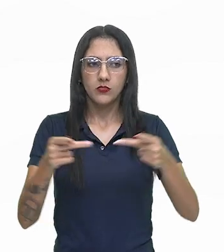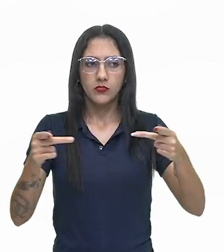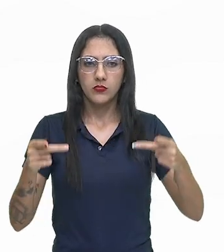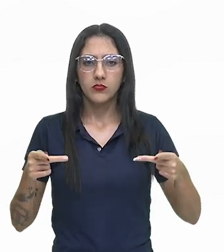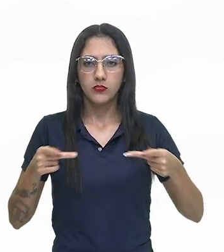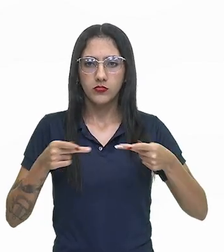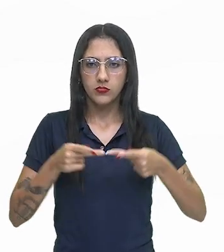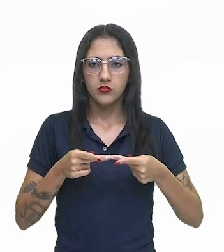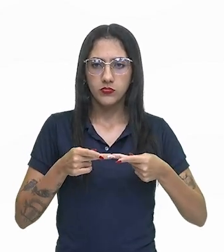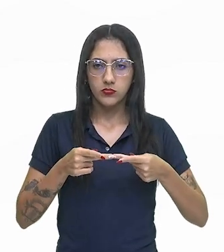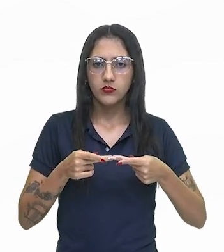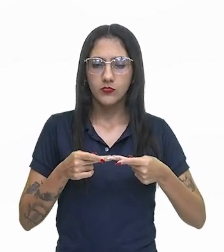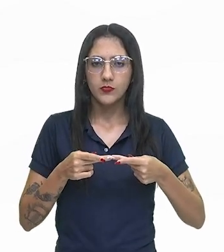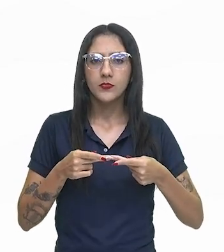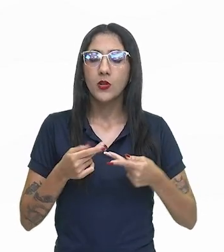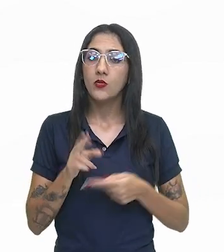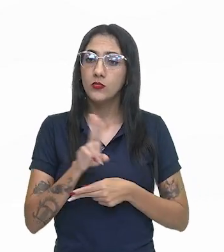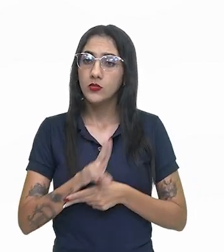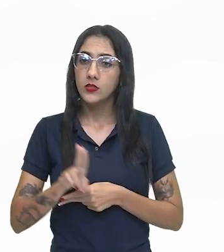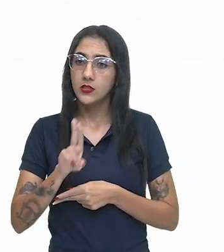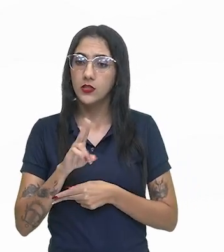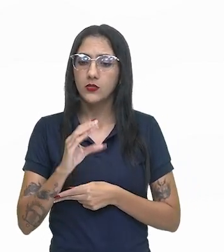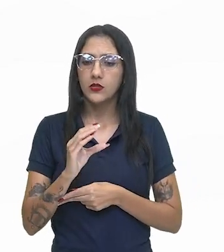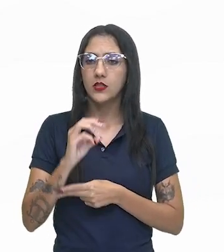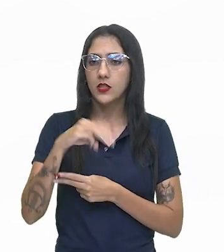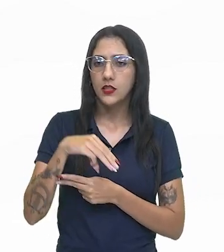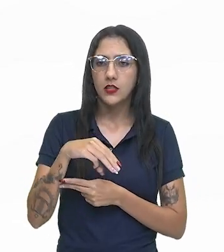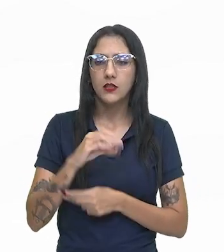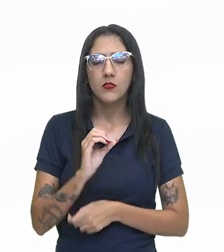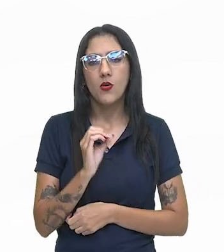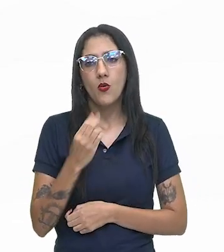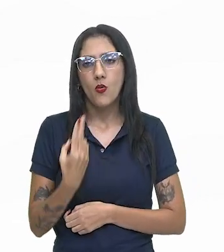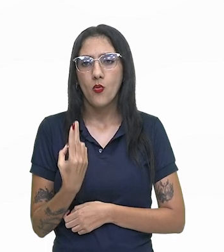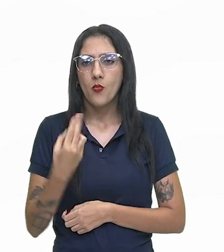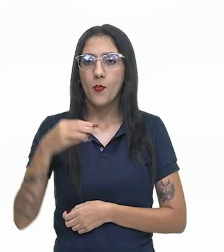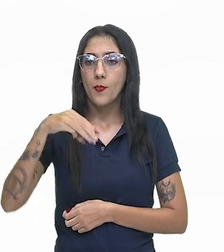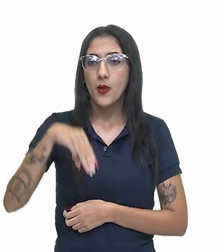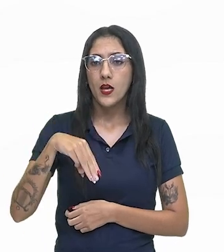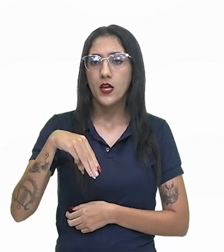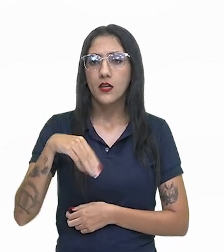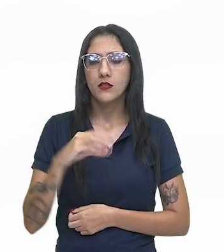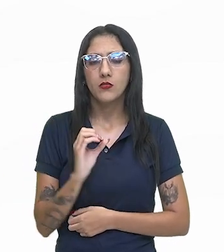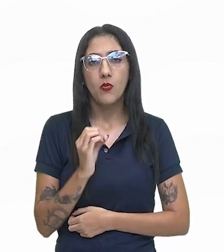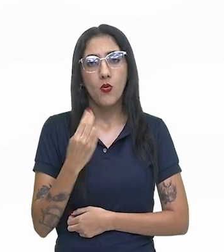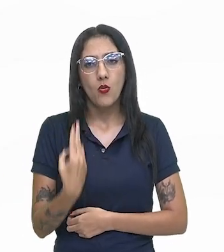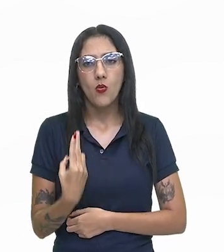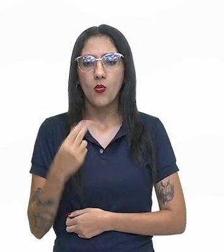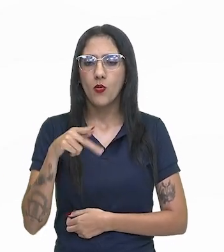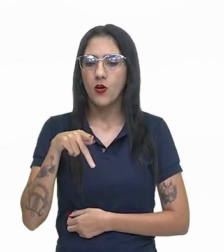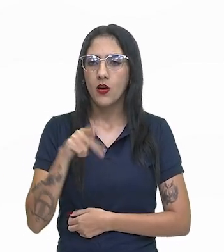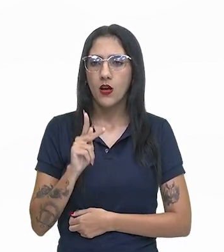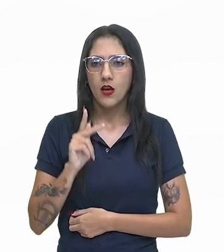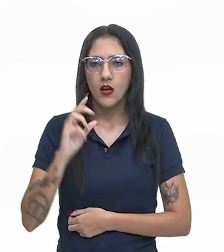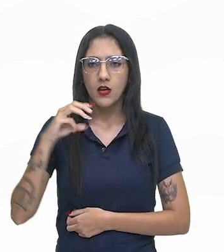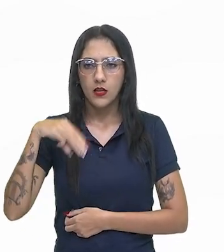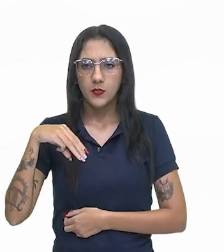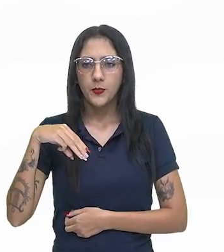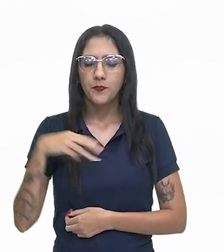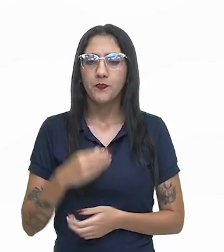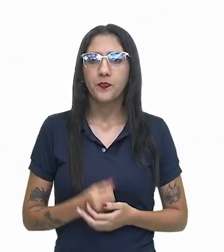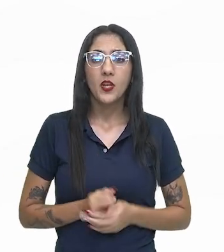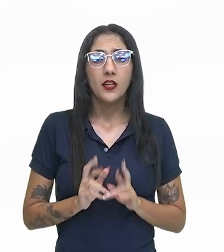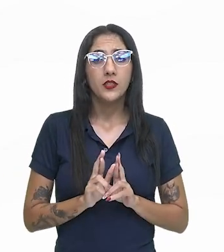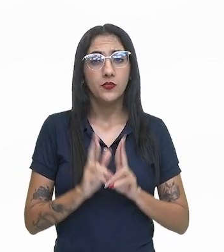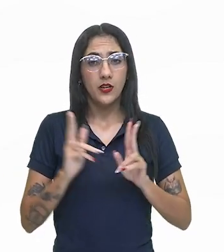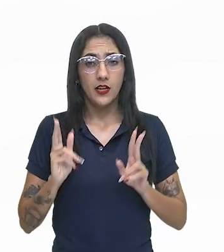unidade de medida vai ser centímetros, vai ser o metro, tá bom? Vai ser quilômetro, tá? Diferente quando a gente